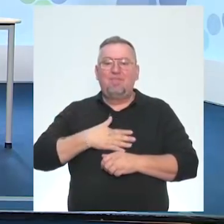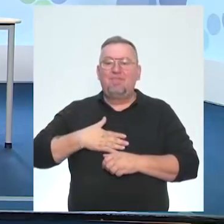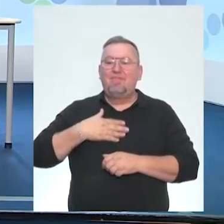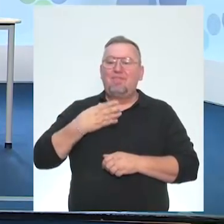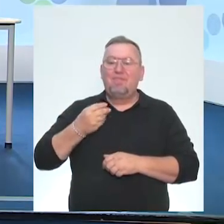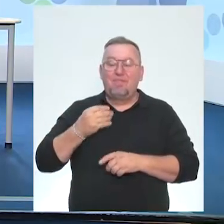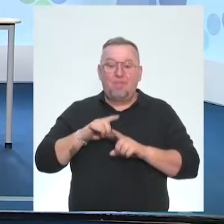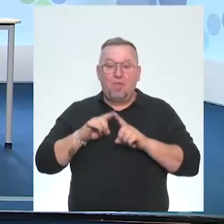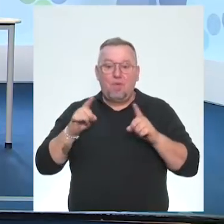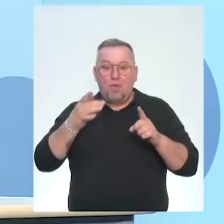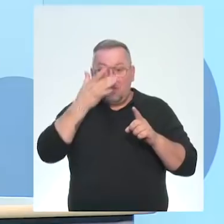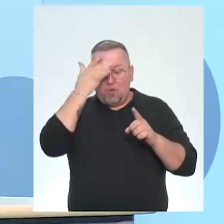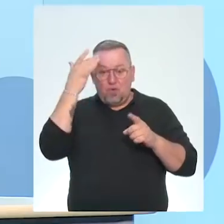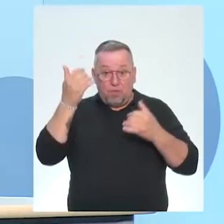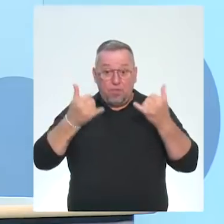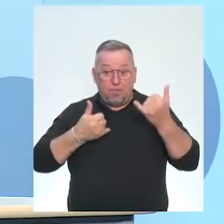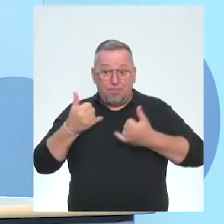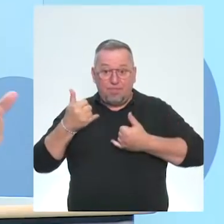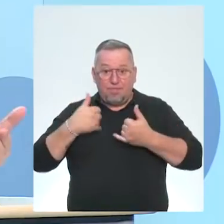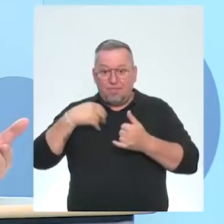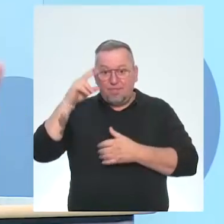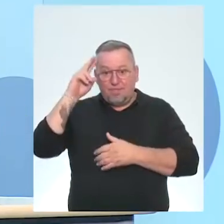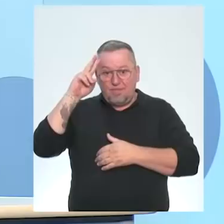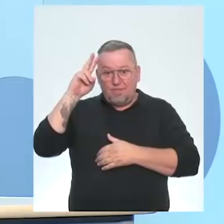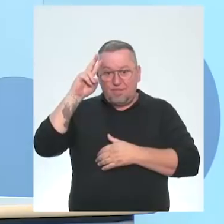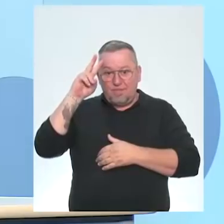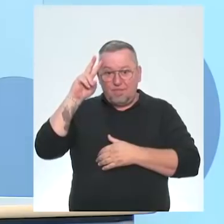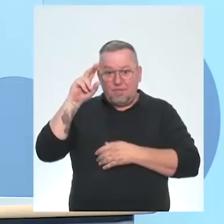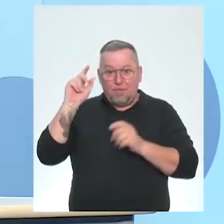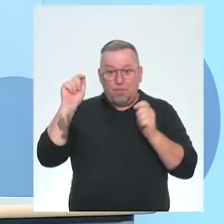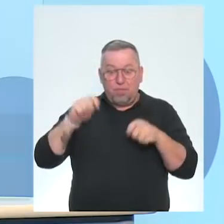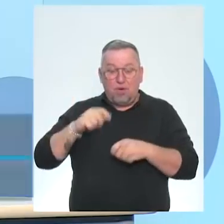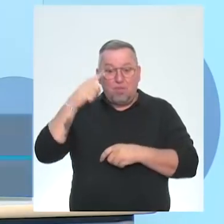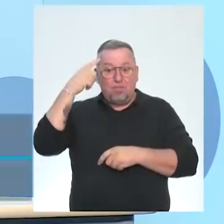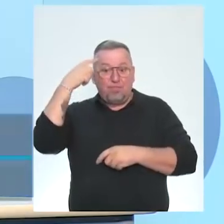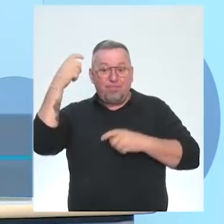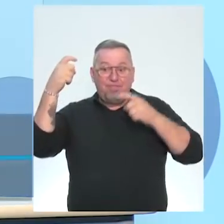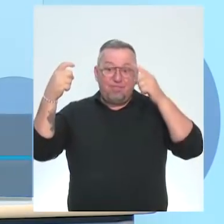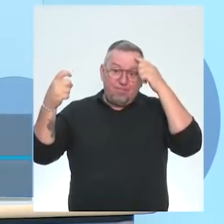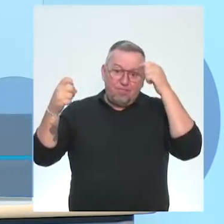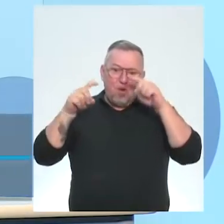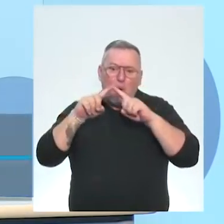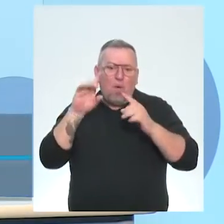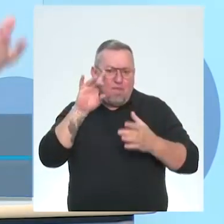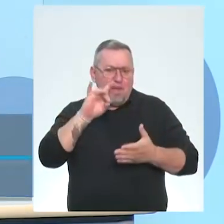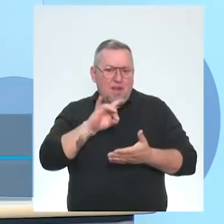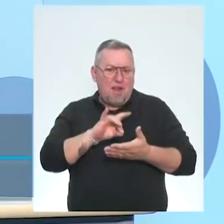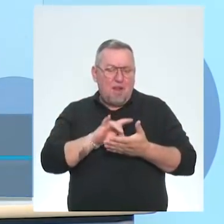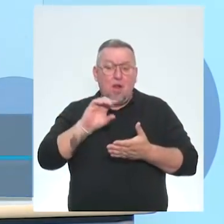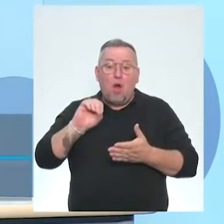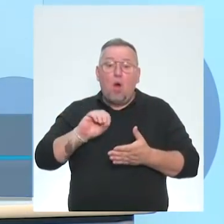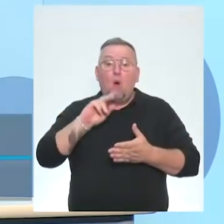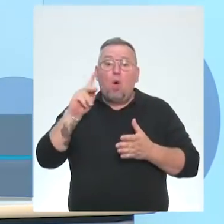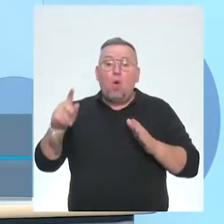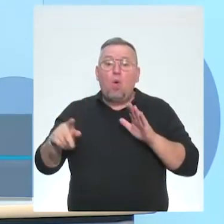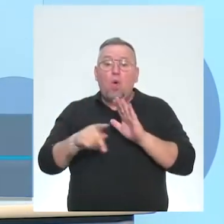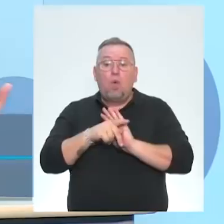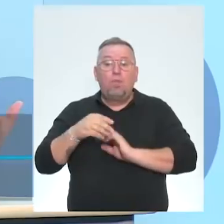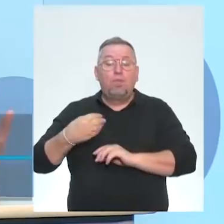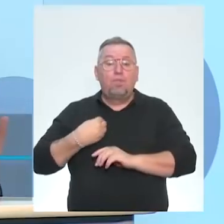quando alguém me conta uma história. Seja uma história inventada, ficcional, seja história, assim, da própria vida da pessoa,